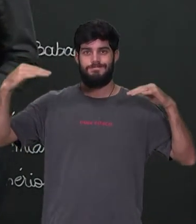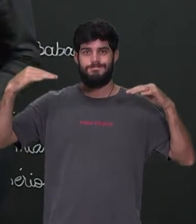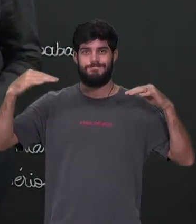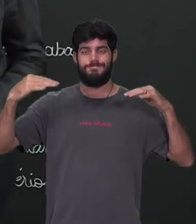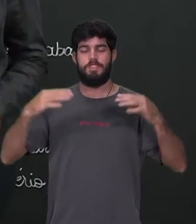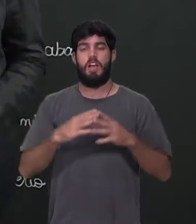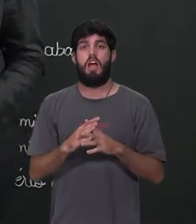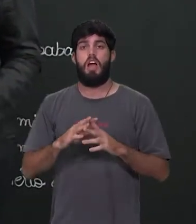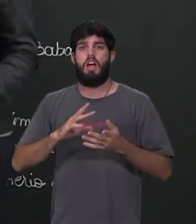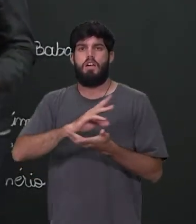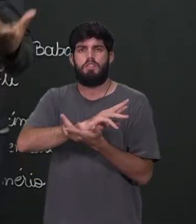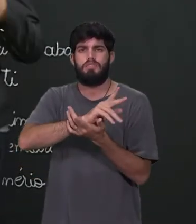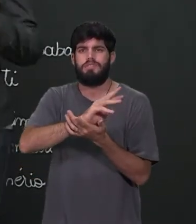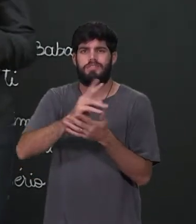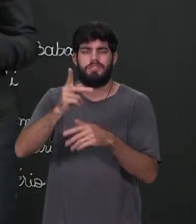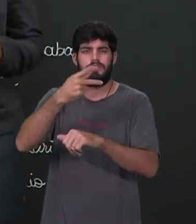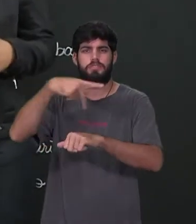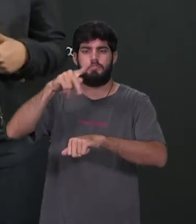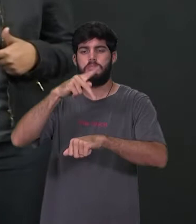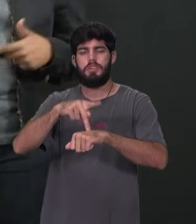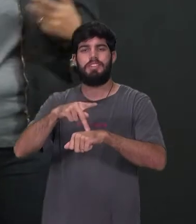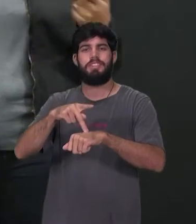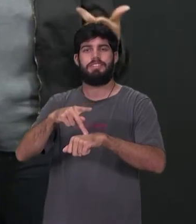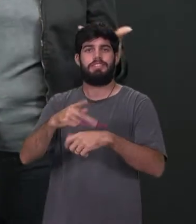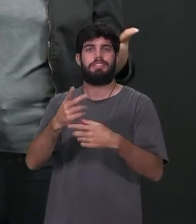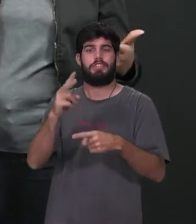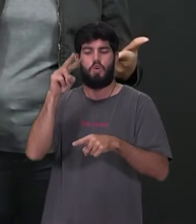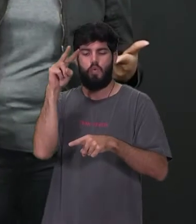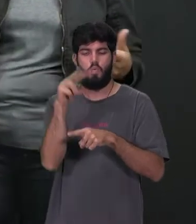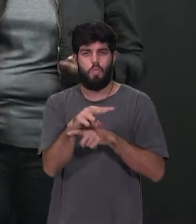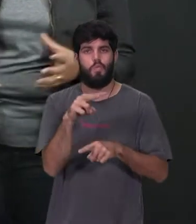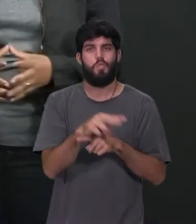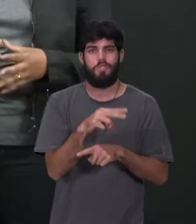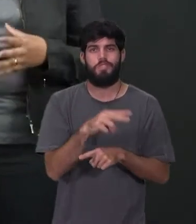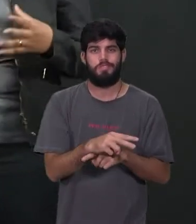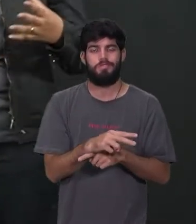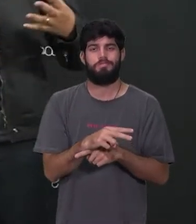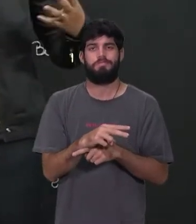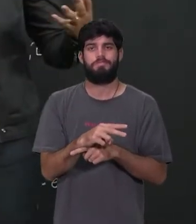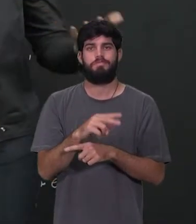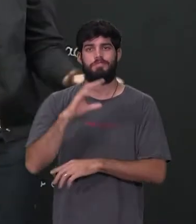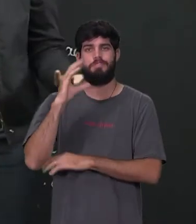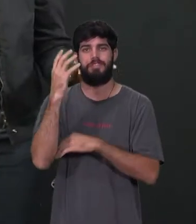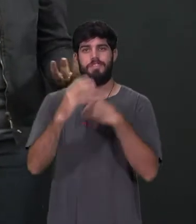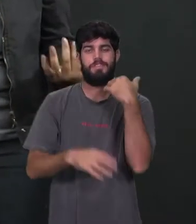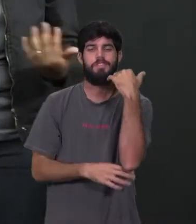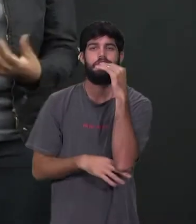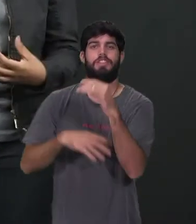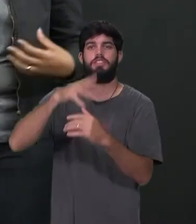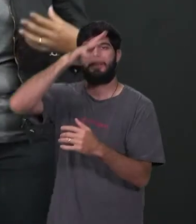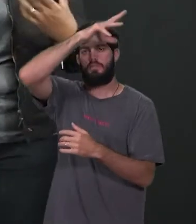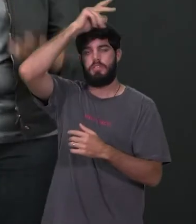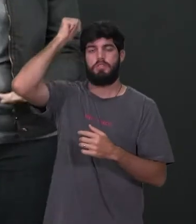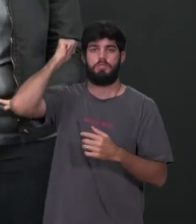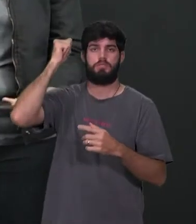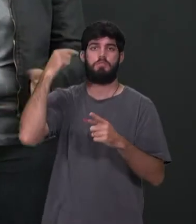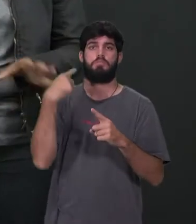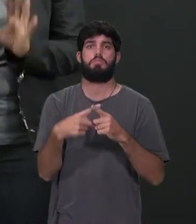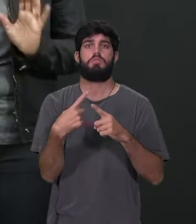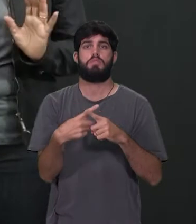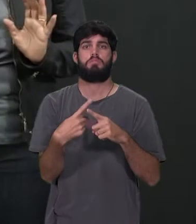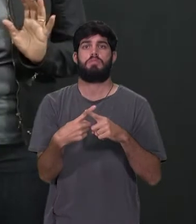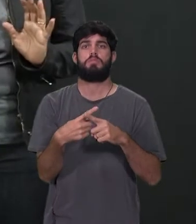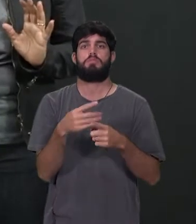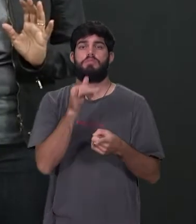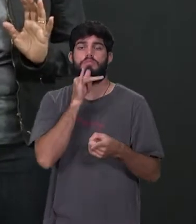na conservação da floresta amazônica, não só do Brasil. Tanto porque, sendo essa área muito grande, ela tem muito a